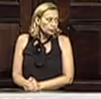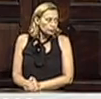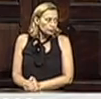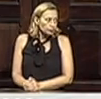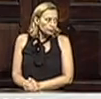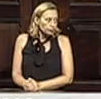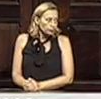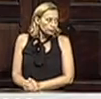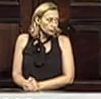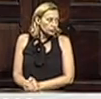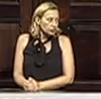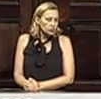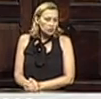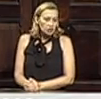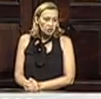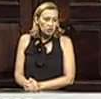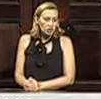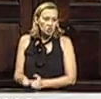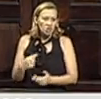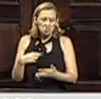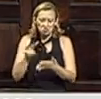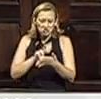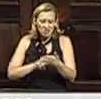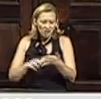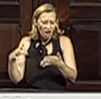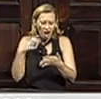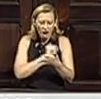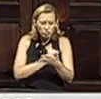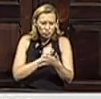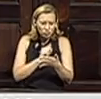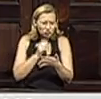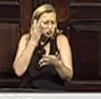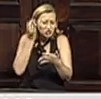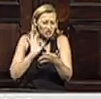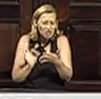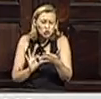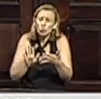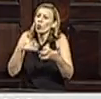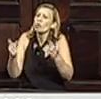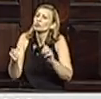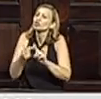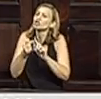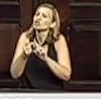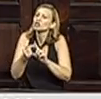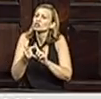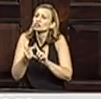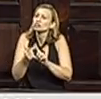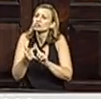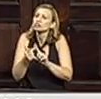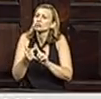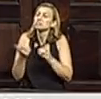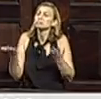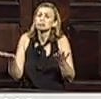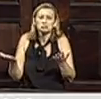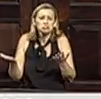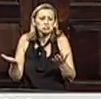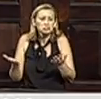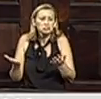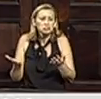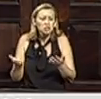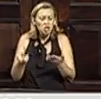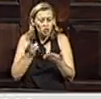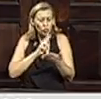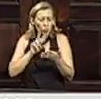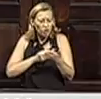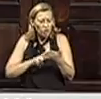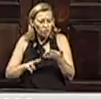Eu ali rapidamente observei que eu sei qual é o propósito. O propósito não é prejudicar ninguém, ao contrário, é beneficiar. Eu ali lendo